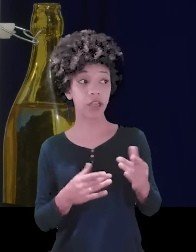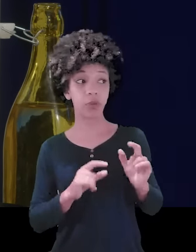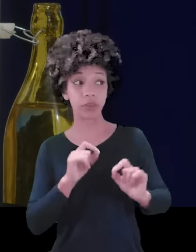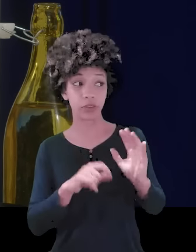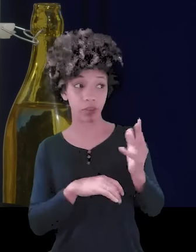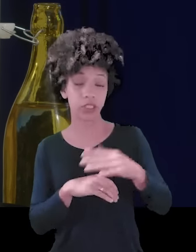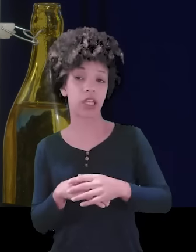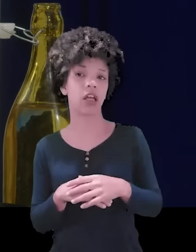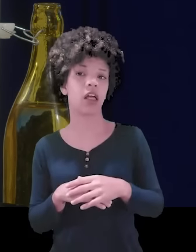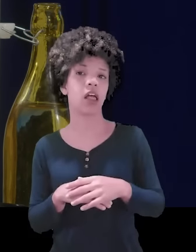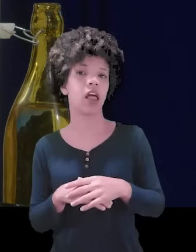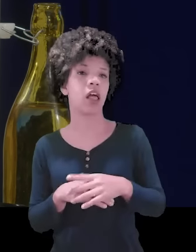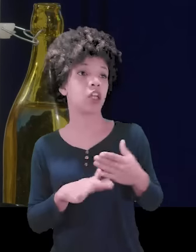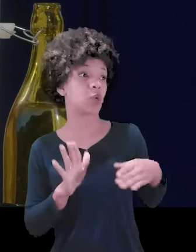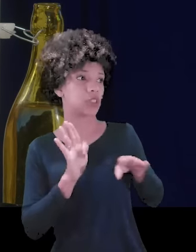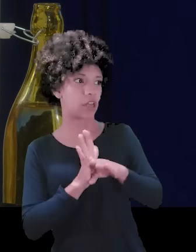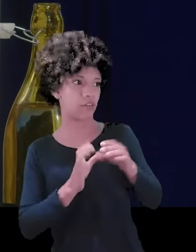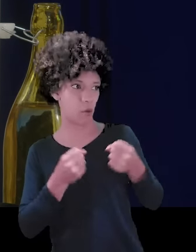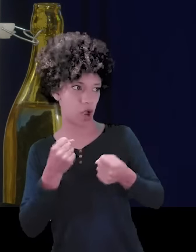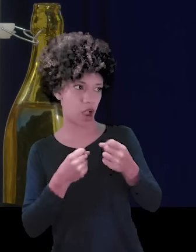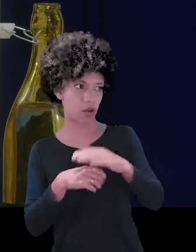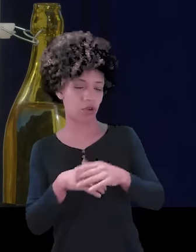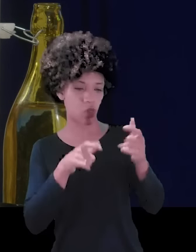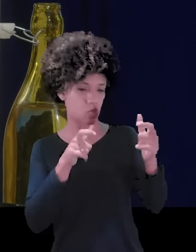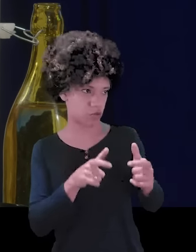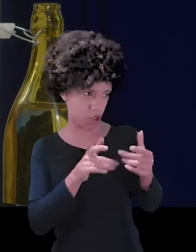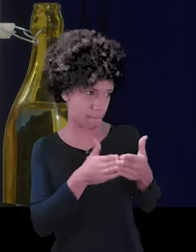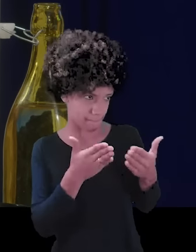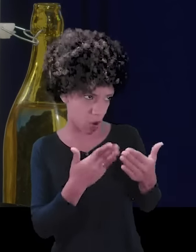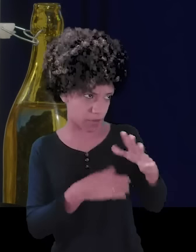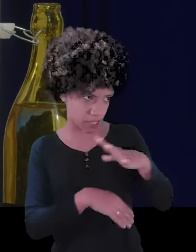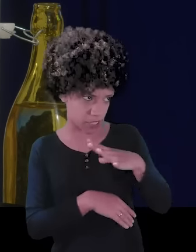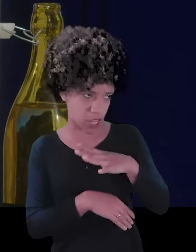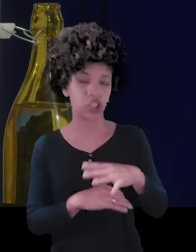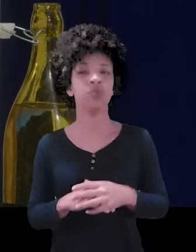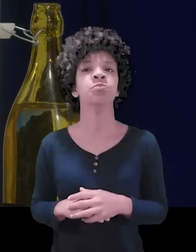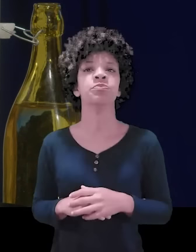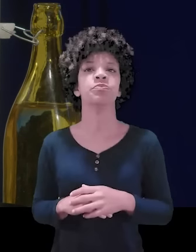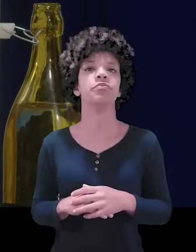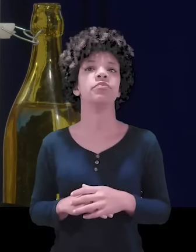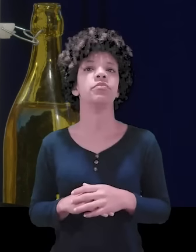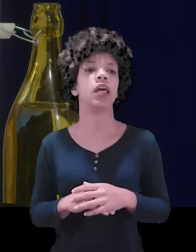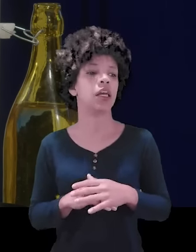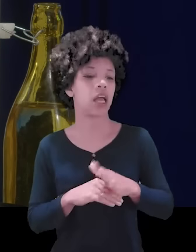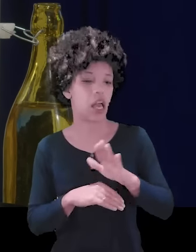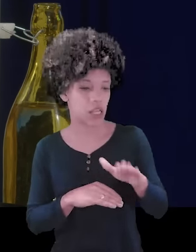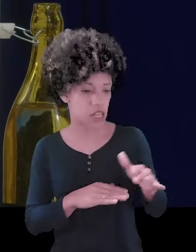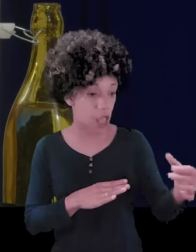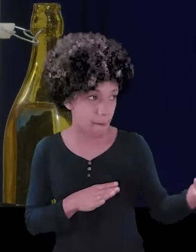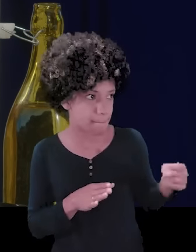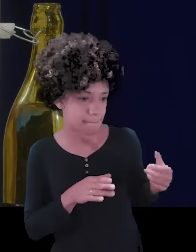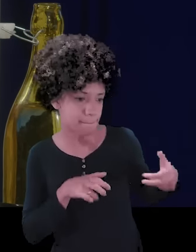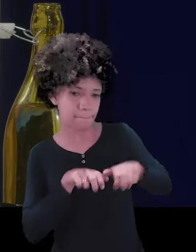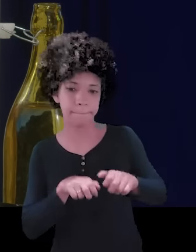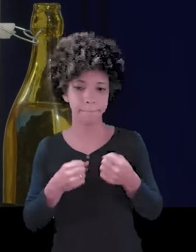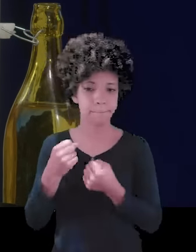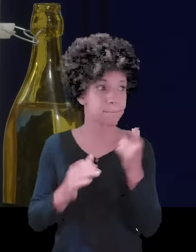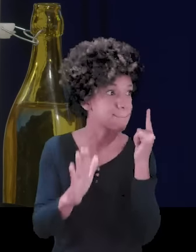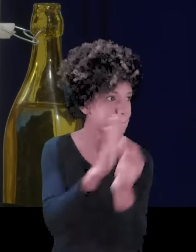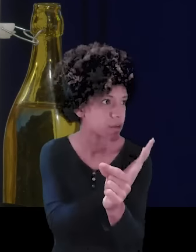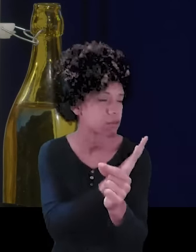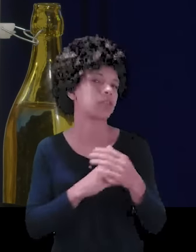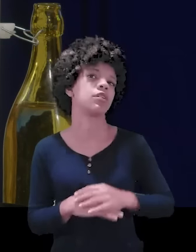se encostavam carro uma região pobre assim da cidade e colocava criança para dentro de sumir